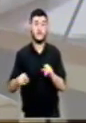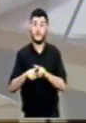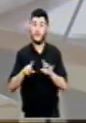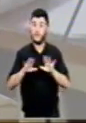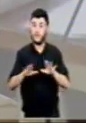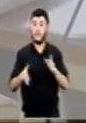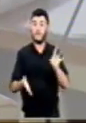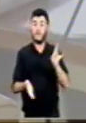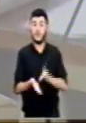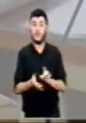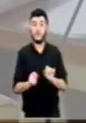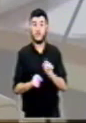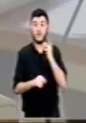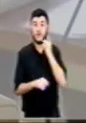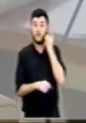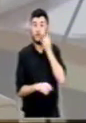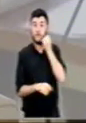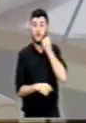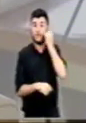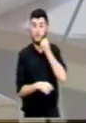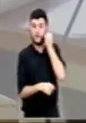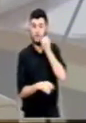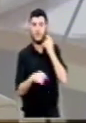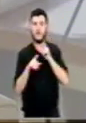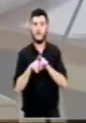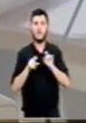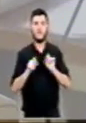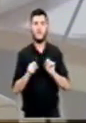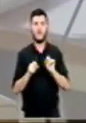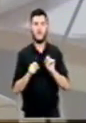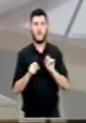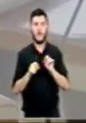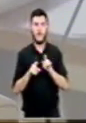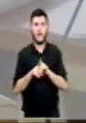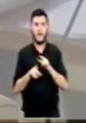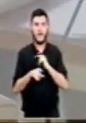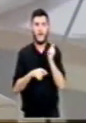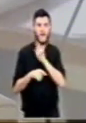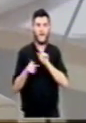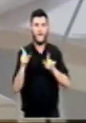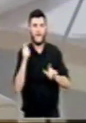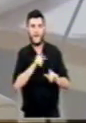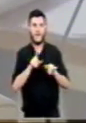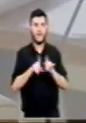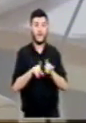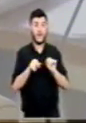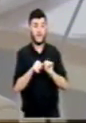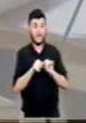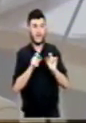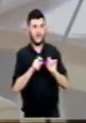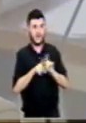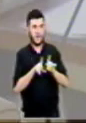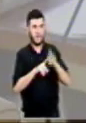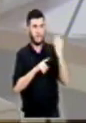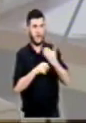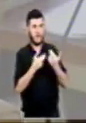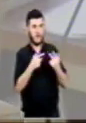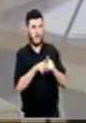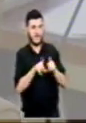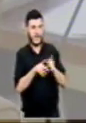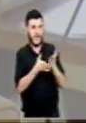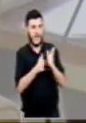como potencial beneficiário de ato supostamente delitivo não é suficiente a depreender